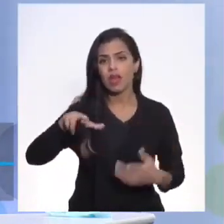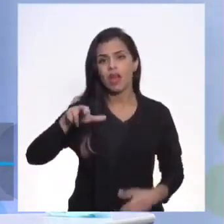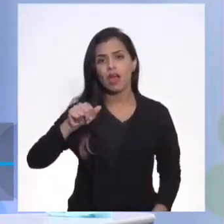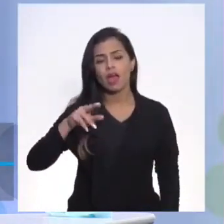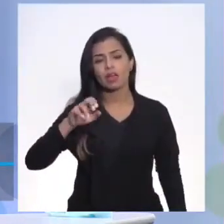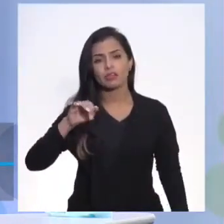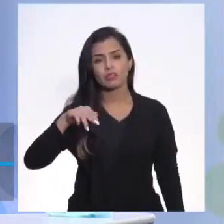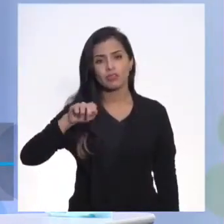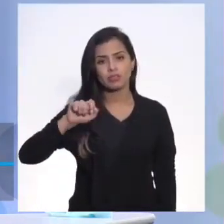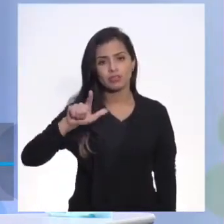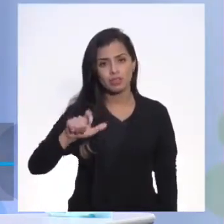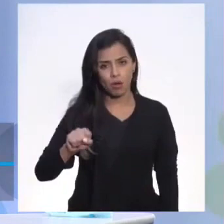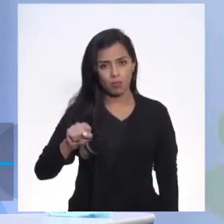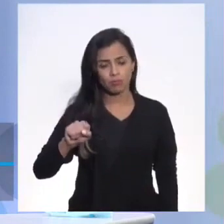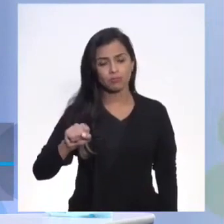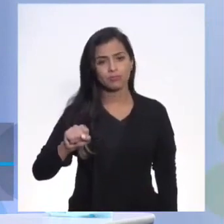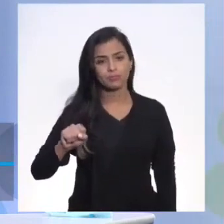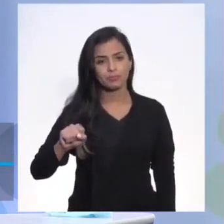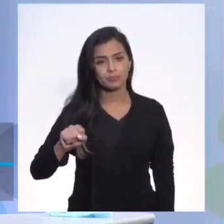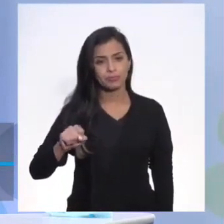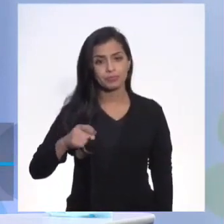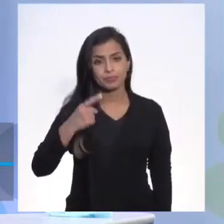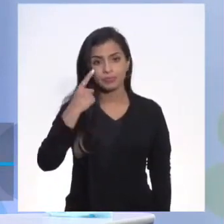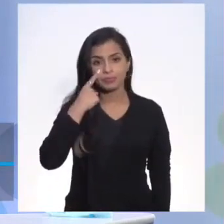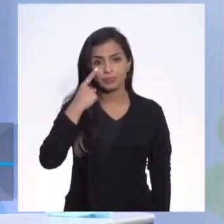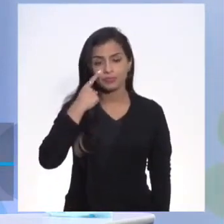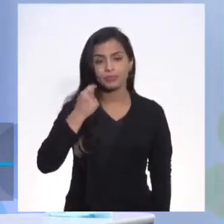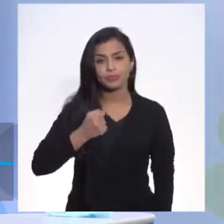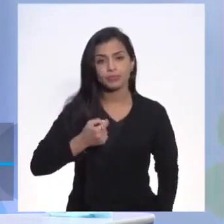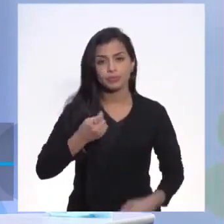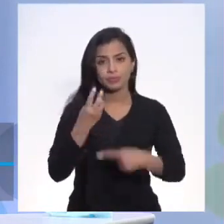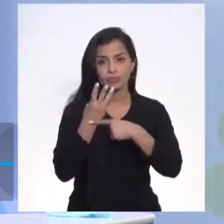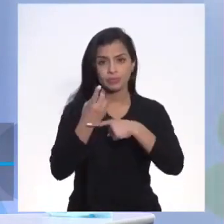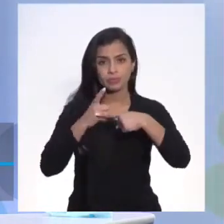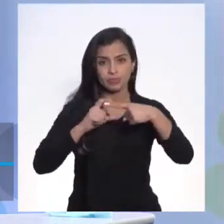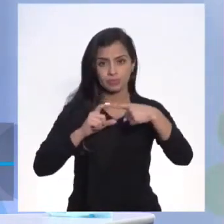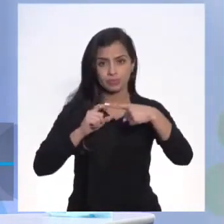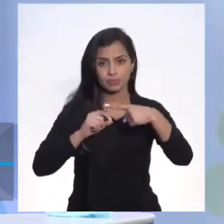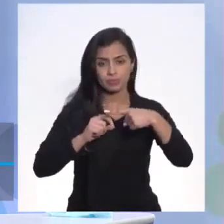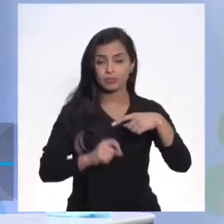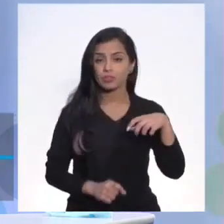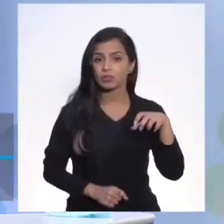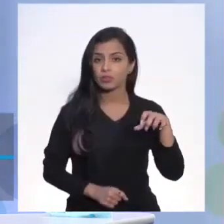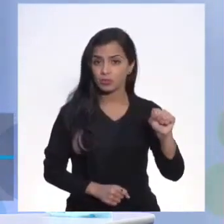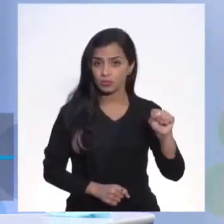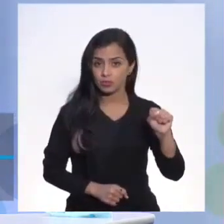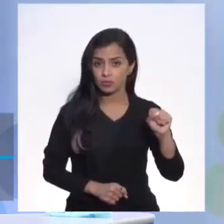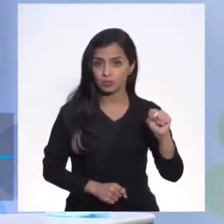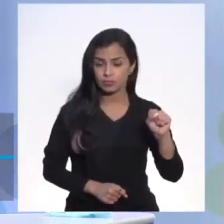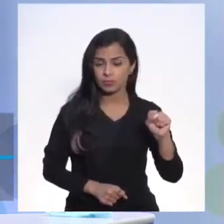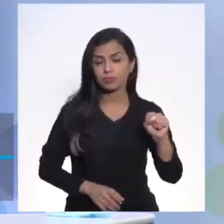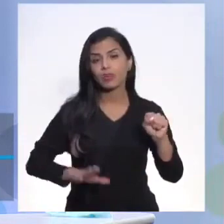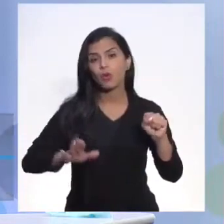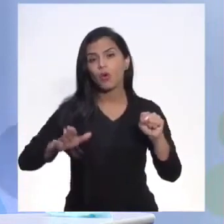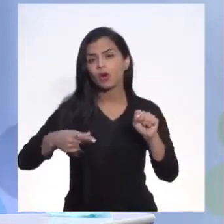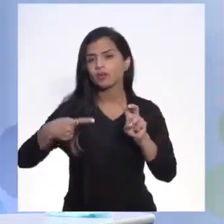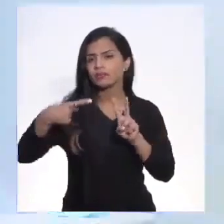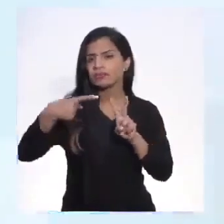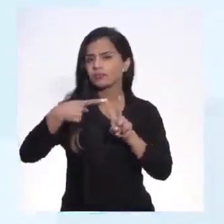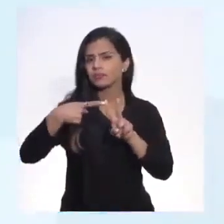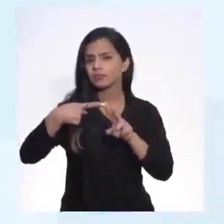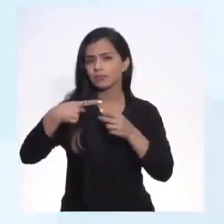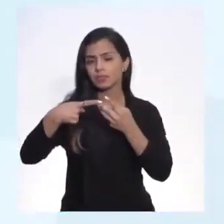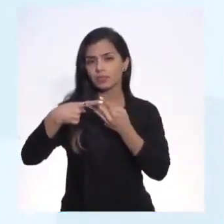racionais, que são o 3 décimos e o 8. Agora eu vou fatorar o 38 para ver se eu consigo tirar